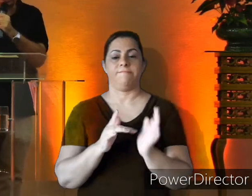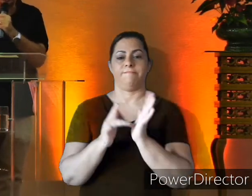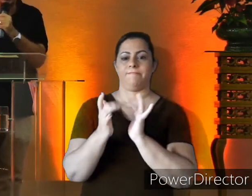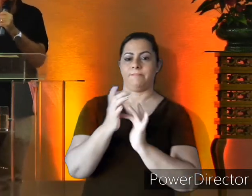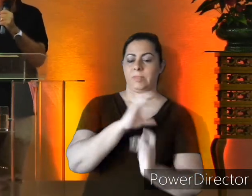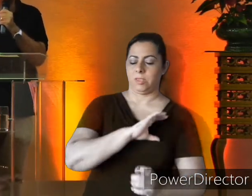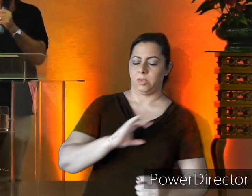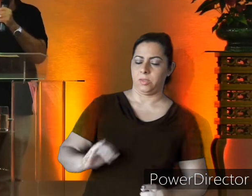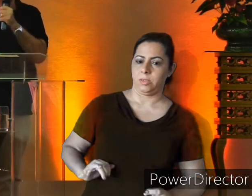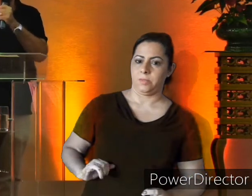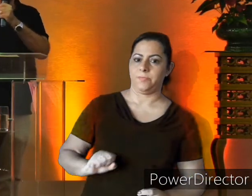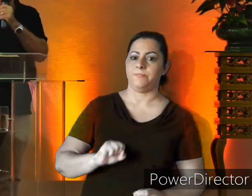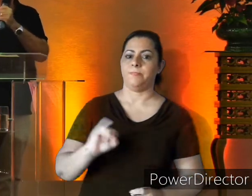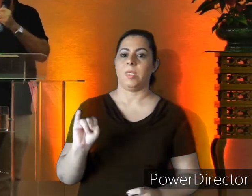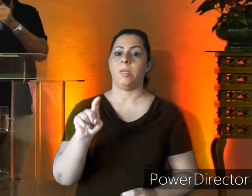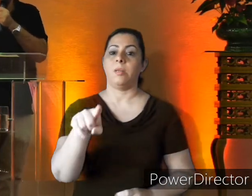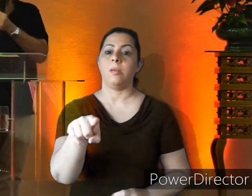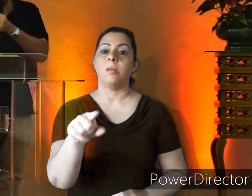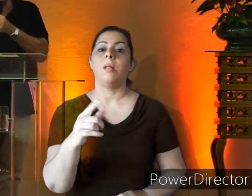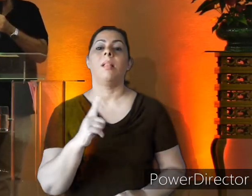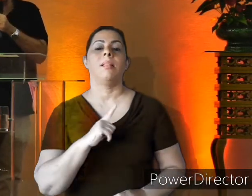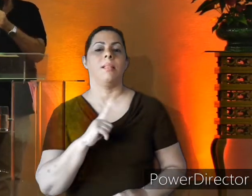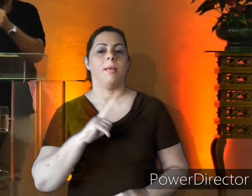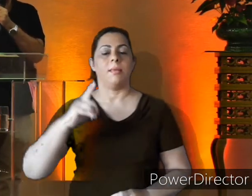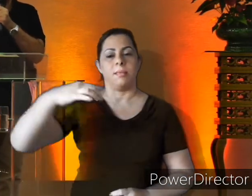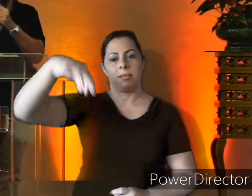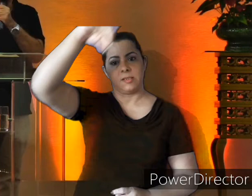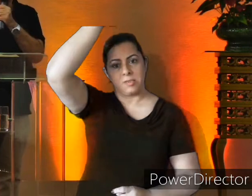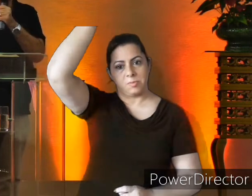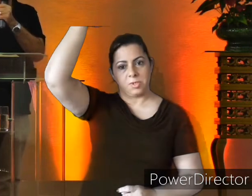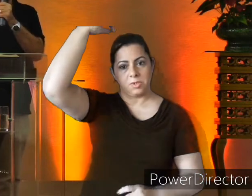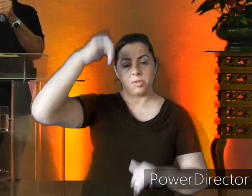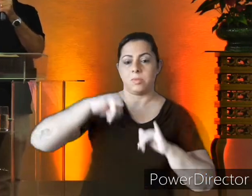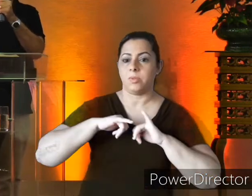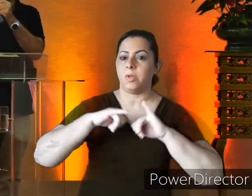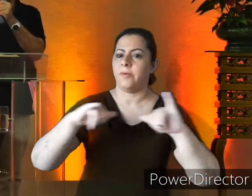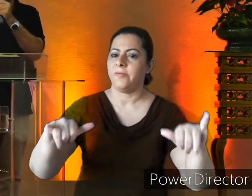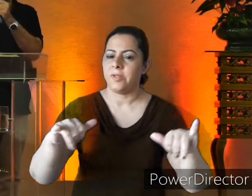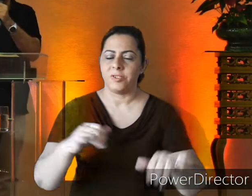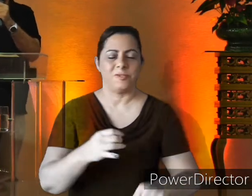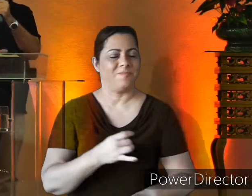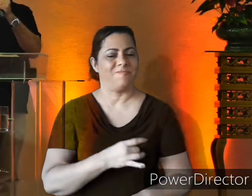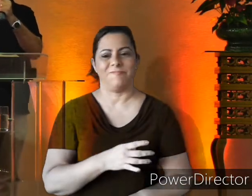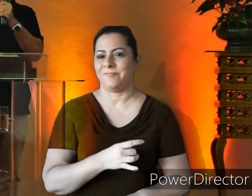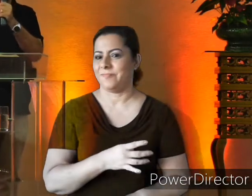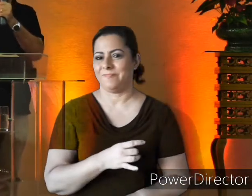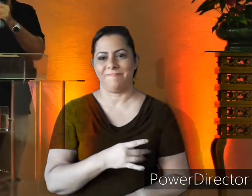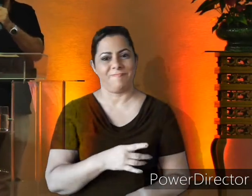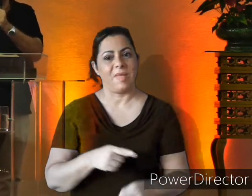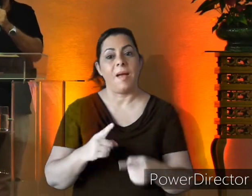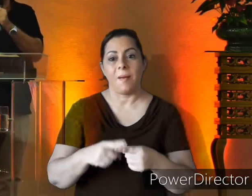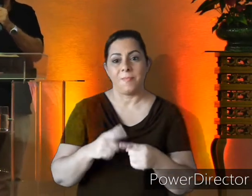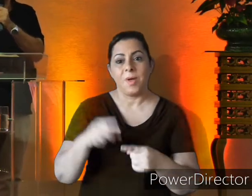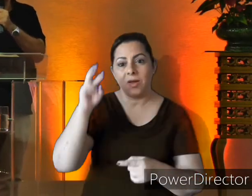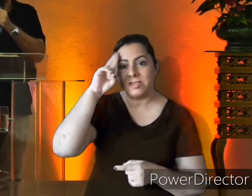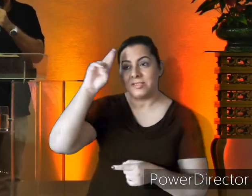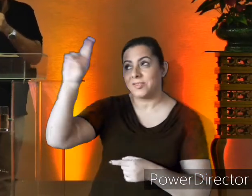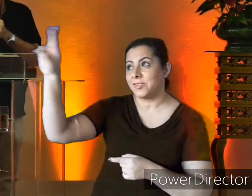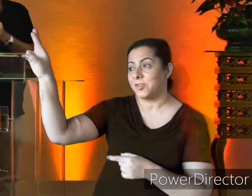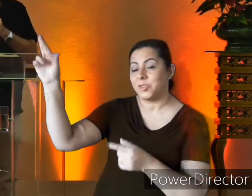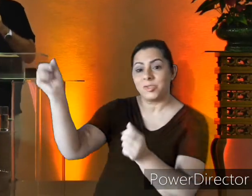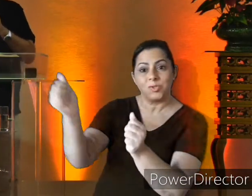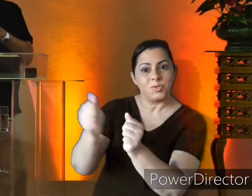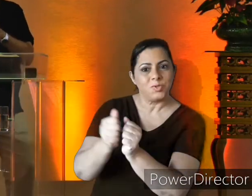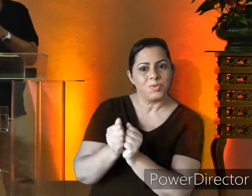você está cheio do Espírito Santo, eu quero dizer para você: não temas, porque o Senhor, Ele é contigo.